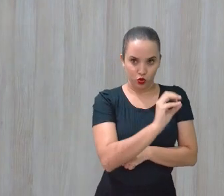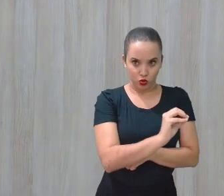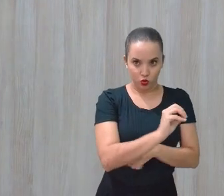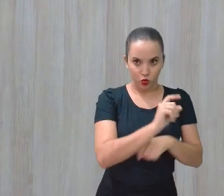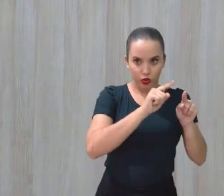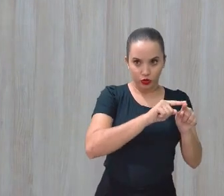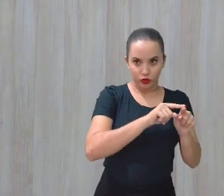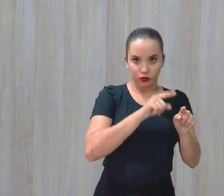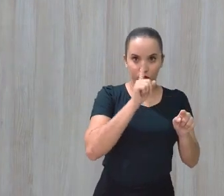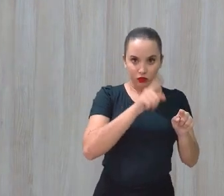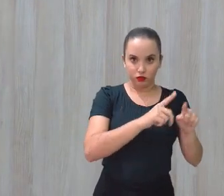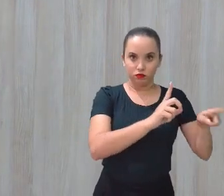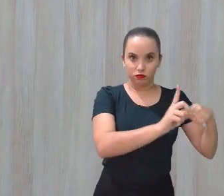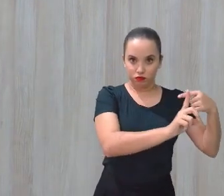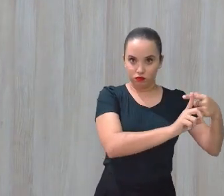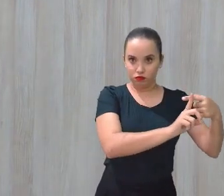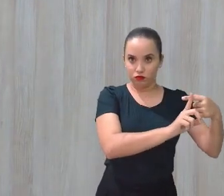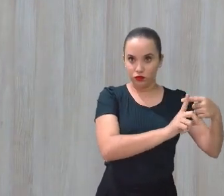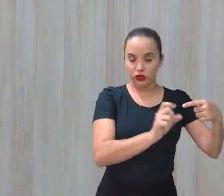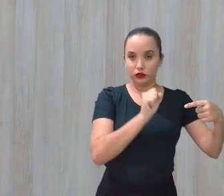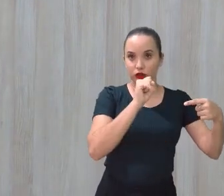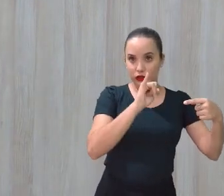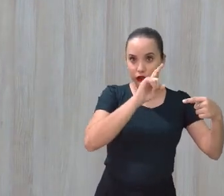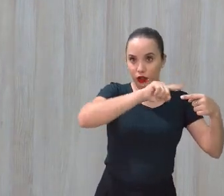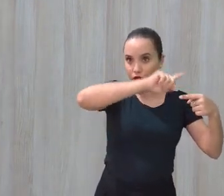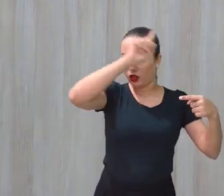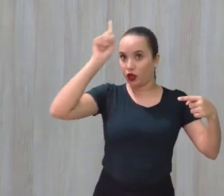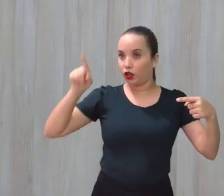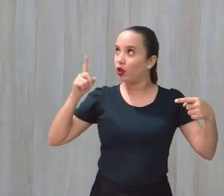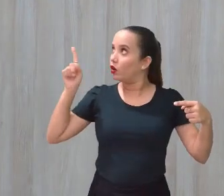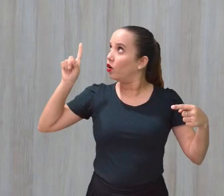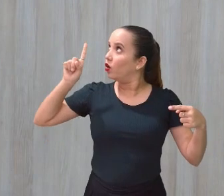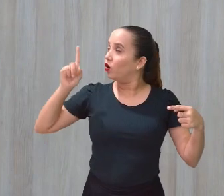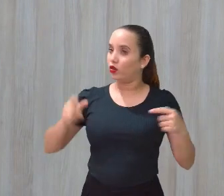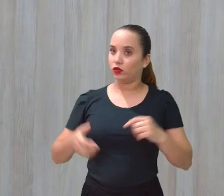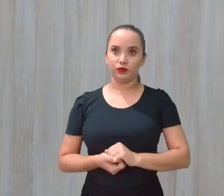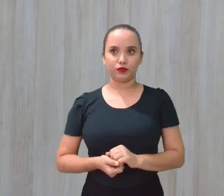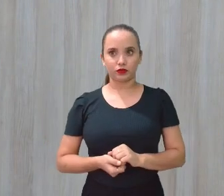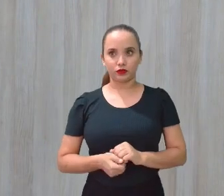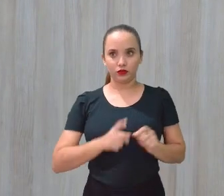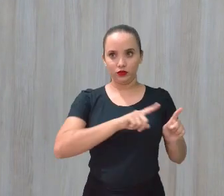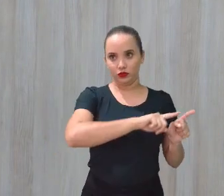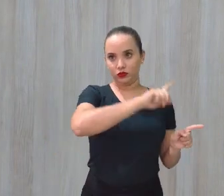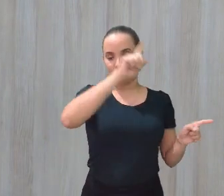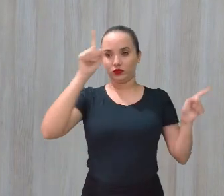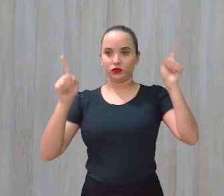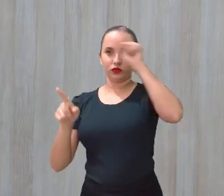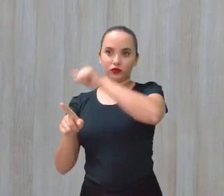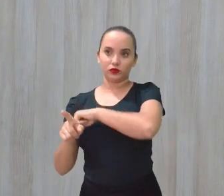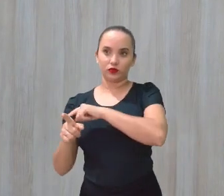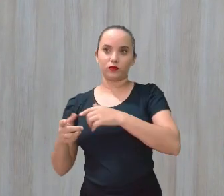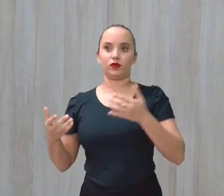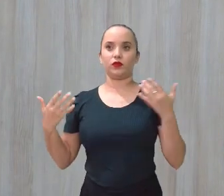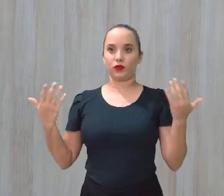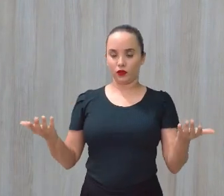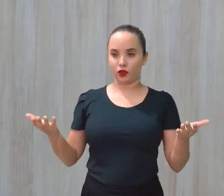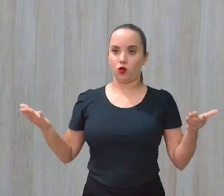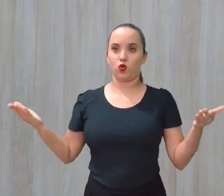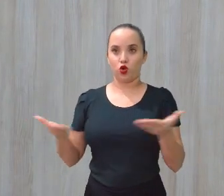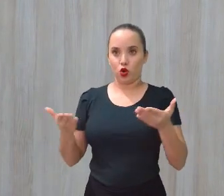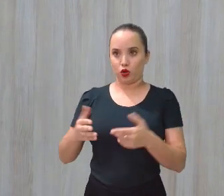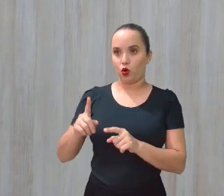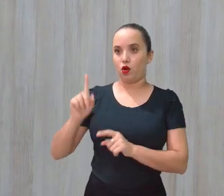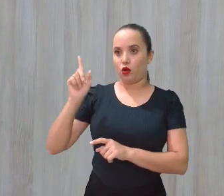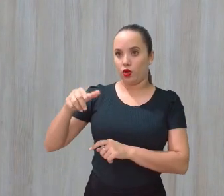ele está somando, olha para cá, somando, vai passar subtraindo. Então, nesse caso aqui, vai passar